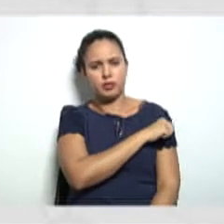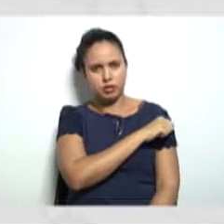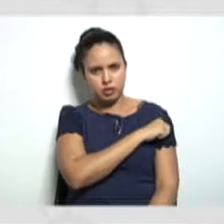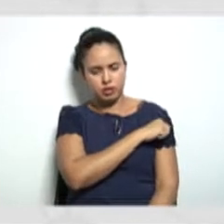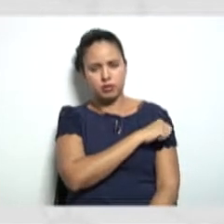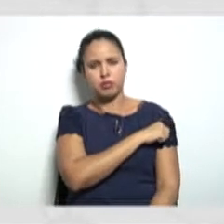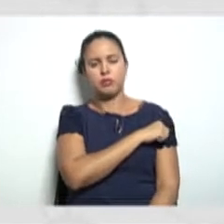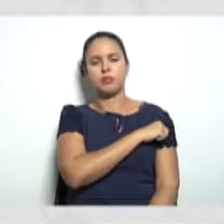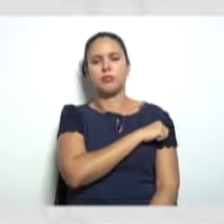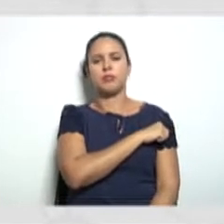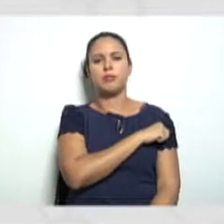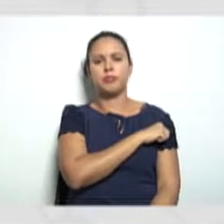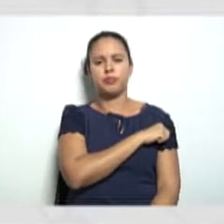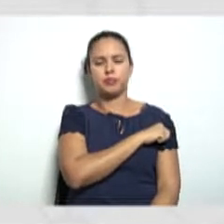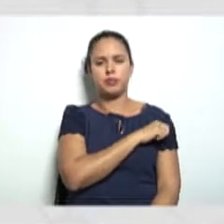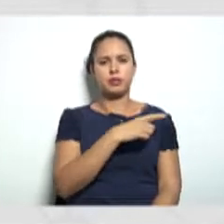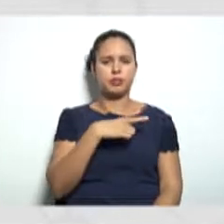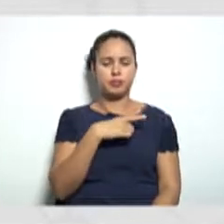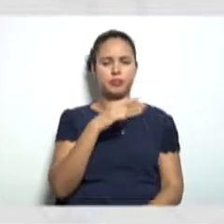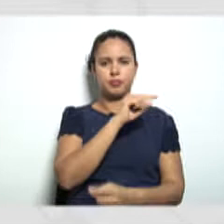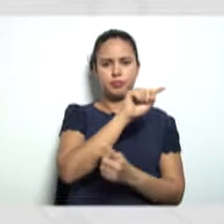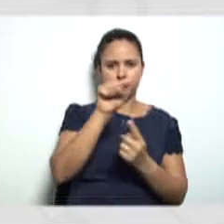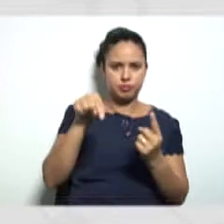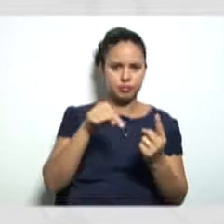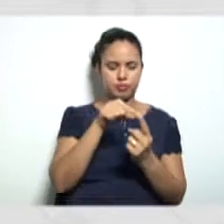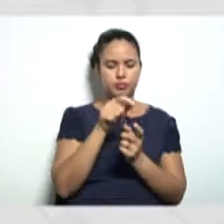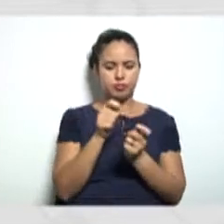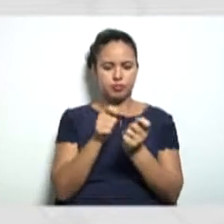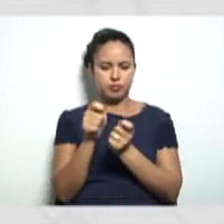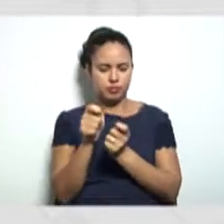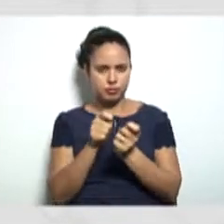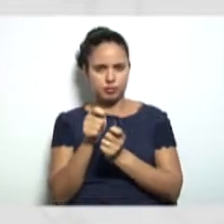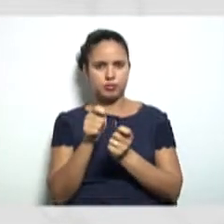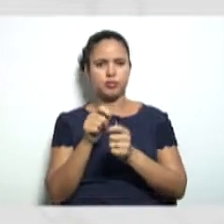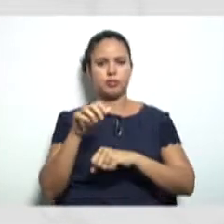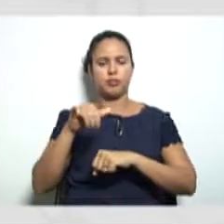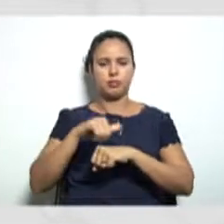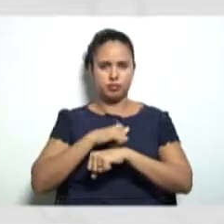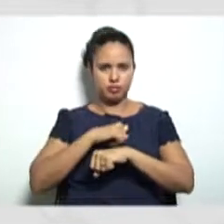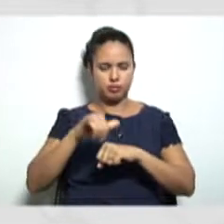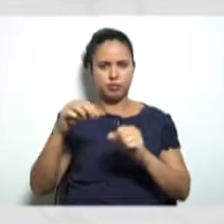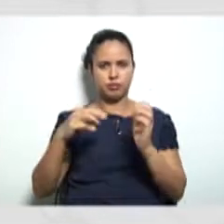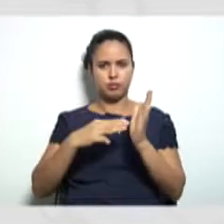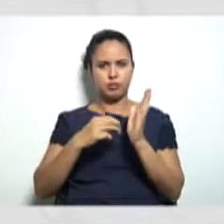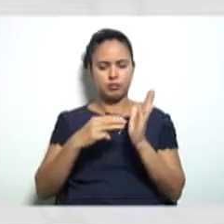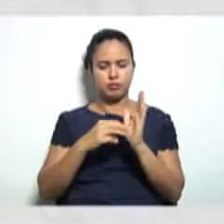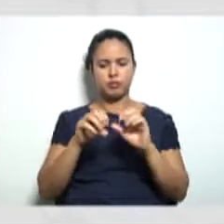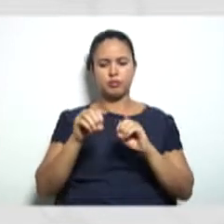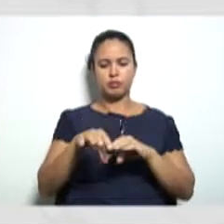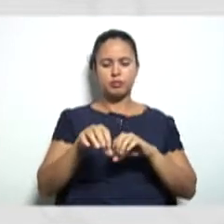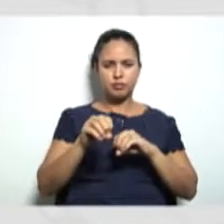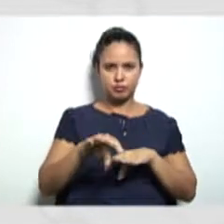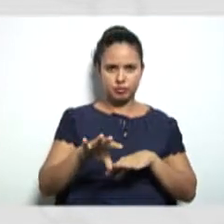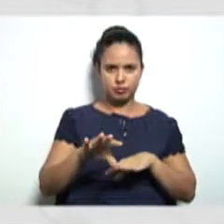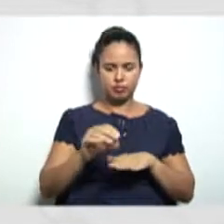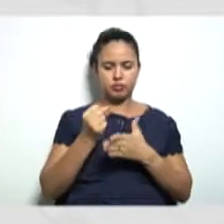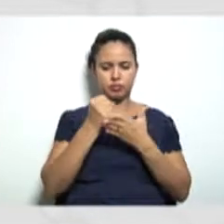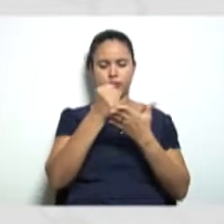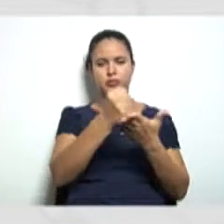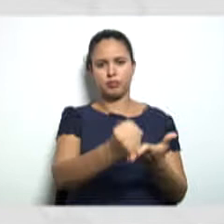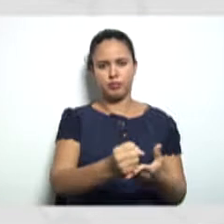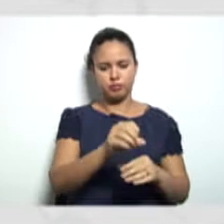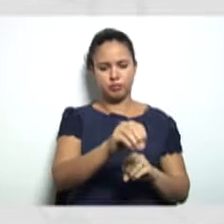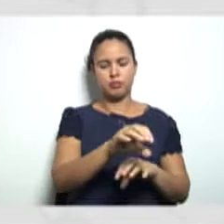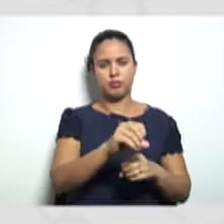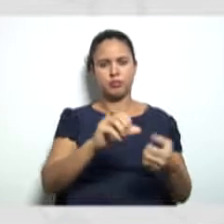filhos. Tem como objetivo controlar as práticas e os métodos de ensino, promovendo a educação de qualidade,